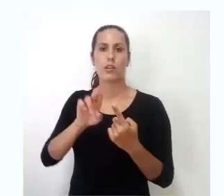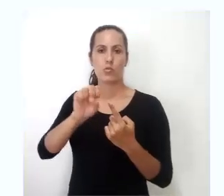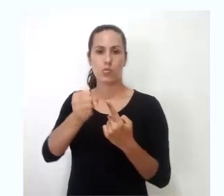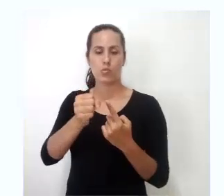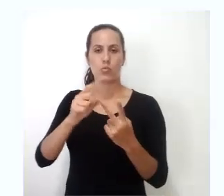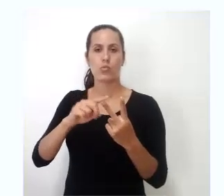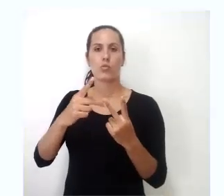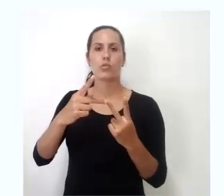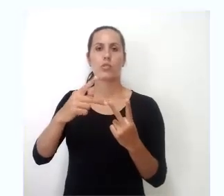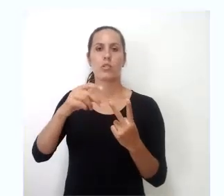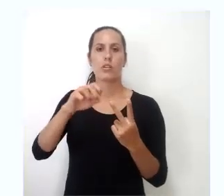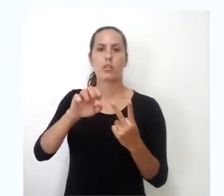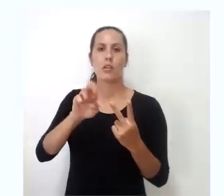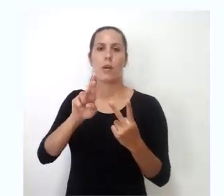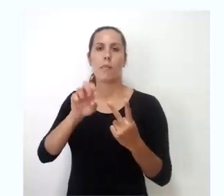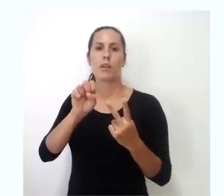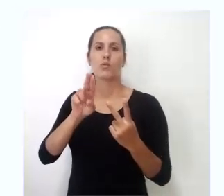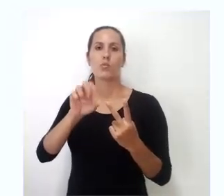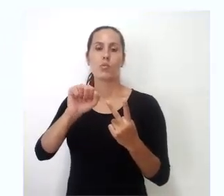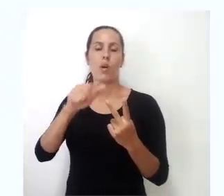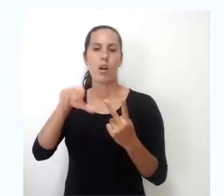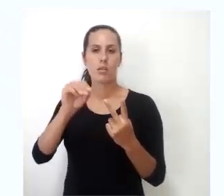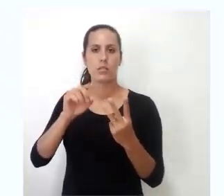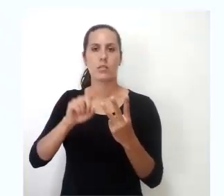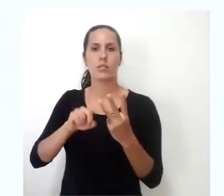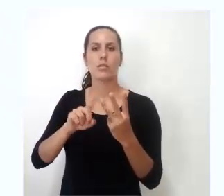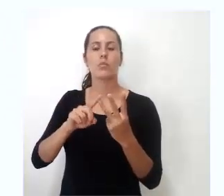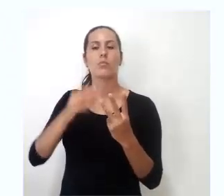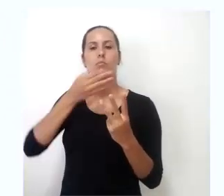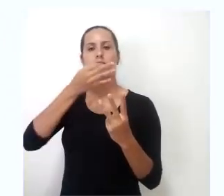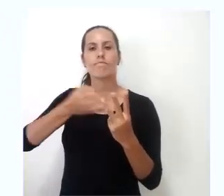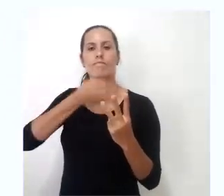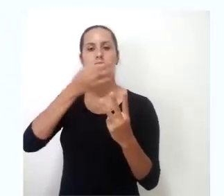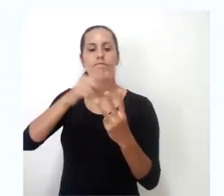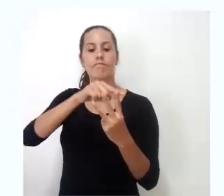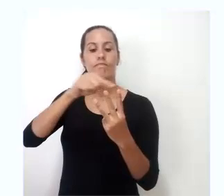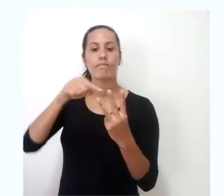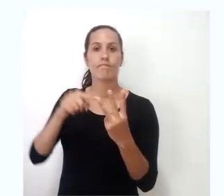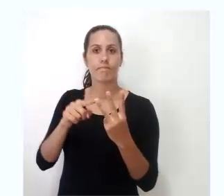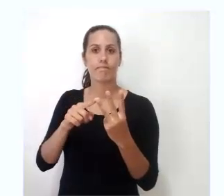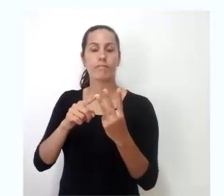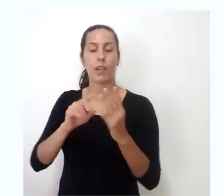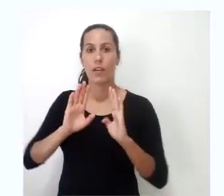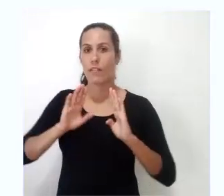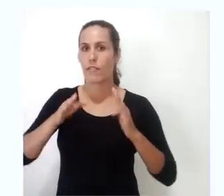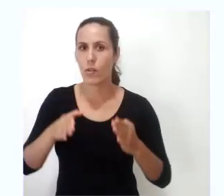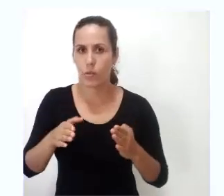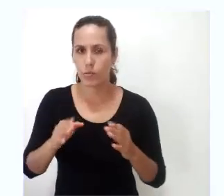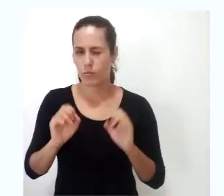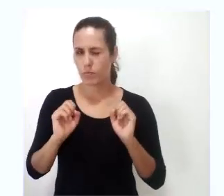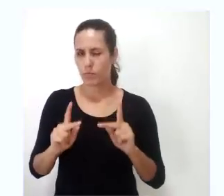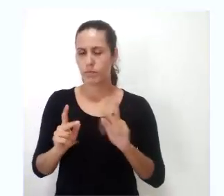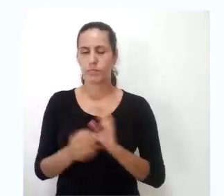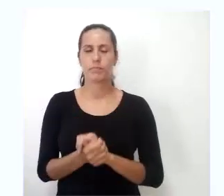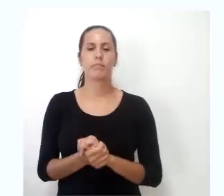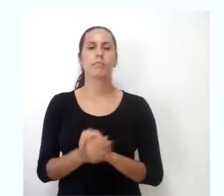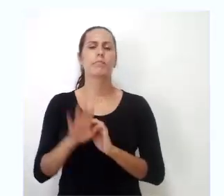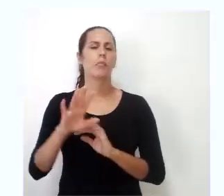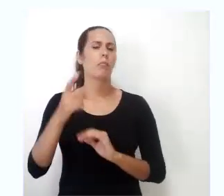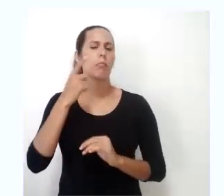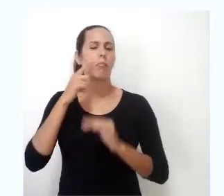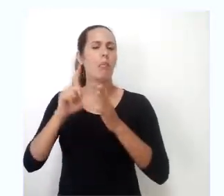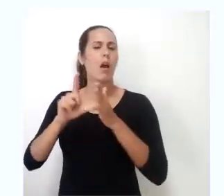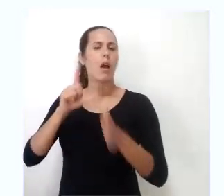Recursos persuasivos, persuasão, argumentativos. Então veja só, vamos pensar um